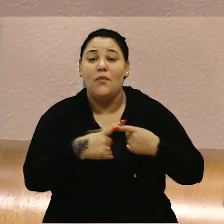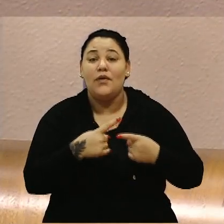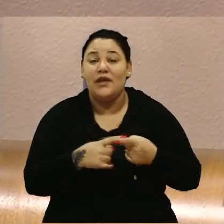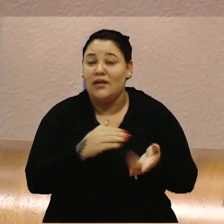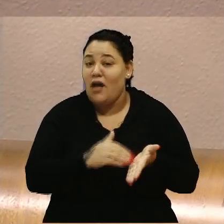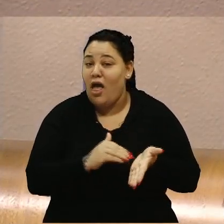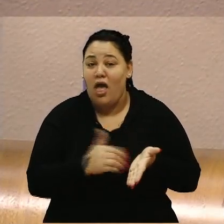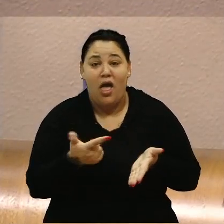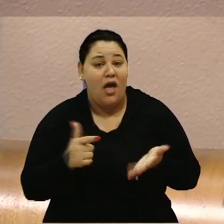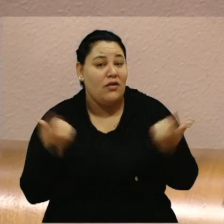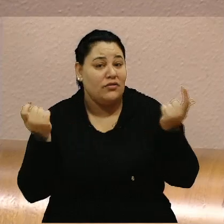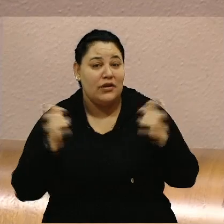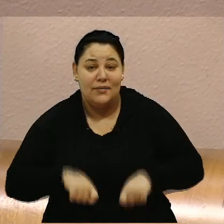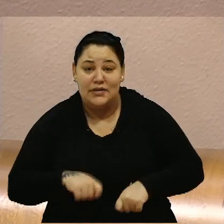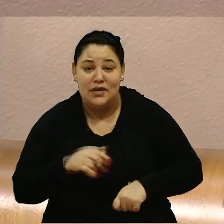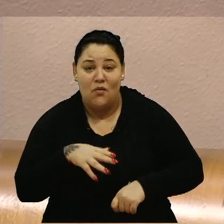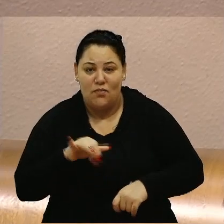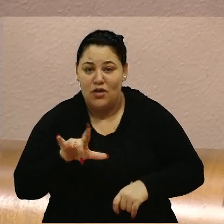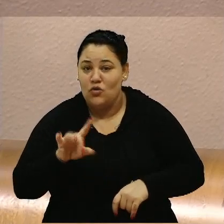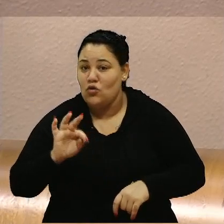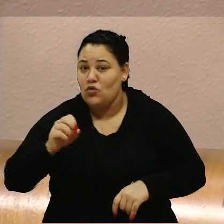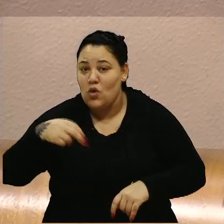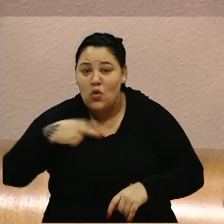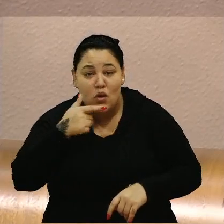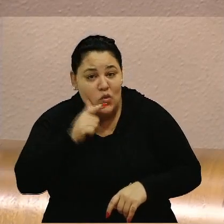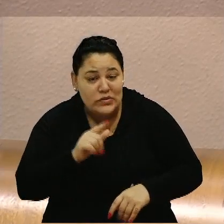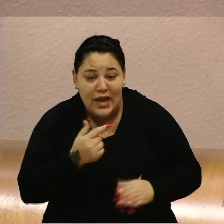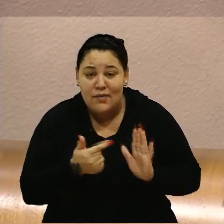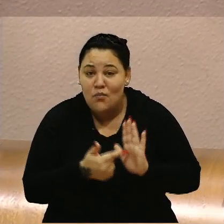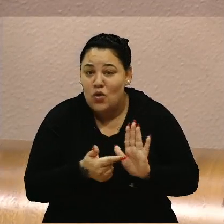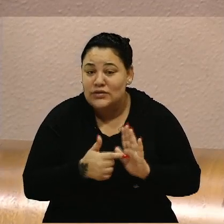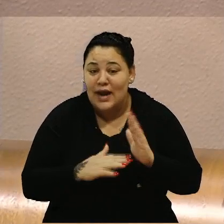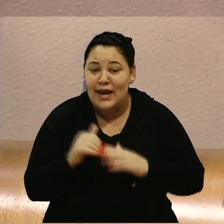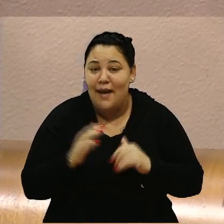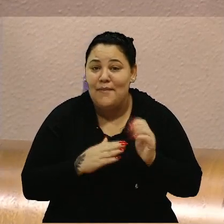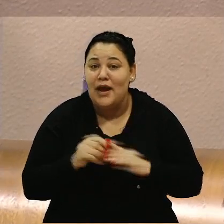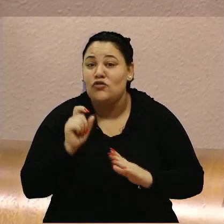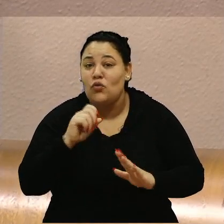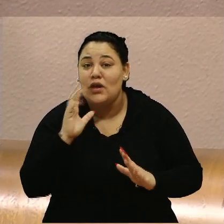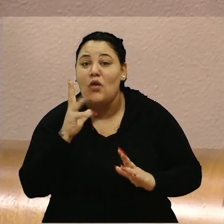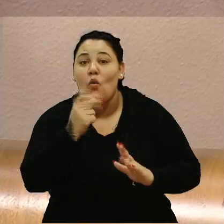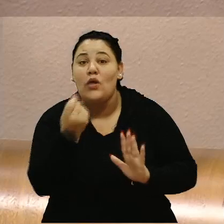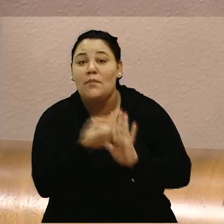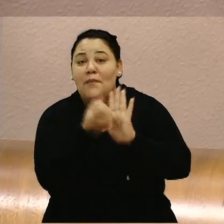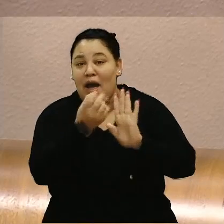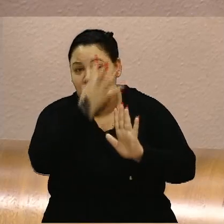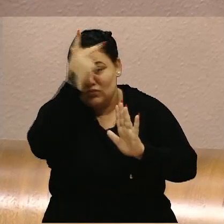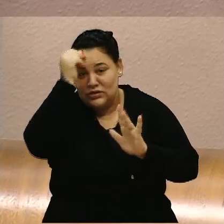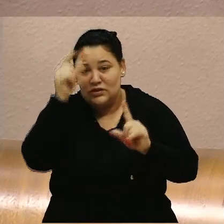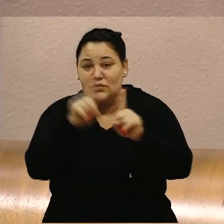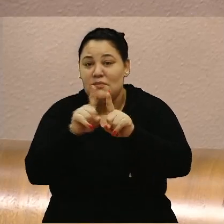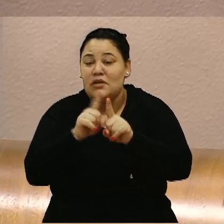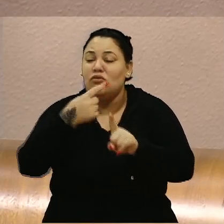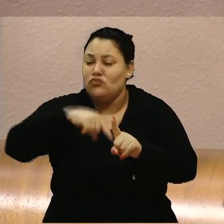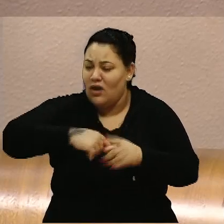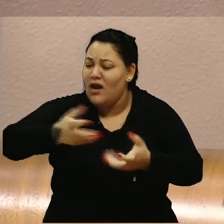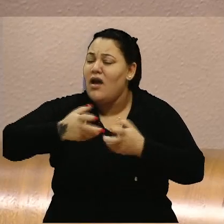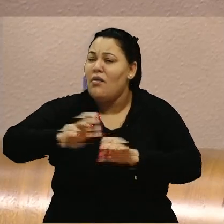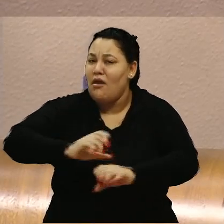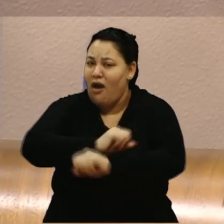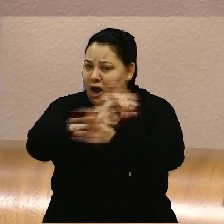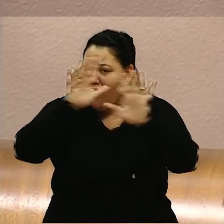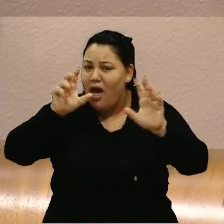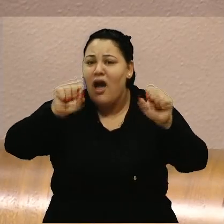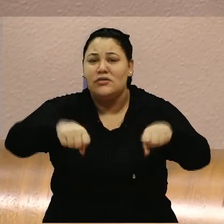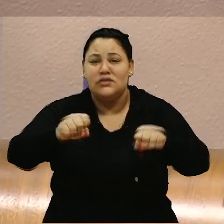não consegue demonstrar na prática o que isso vai impactar o nosso município. Então, nós queremos esclarecimentos e